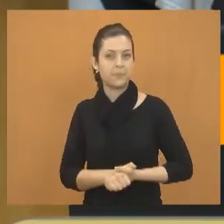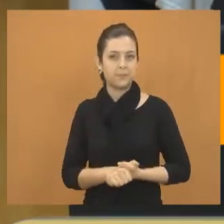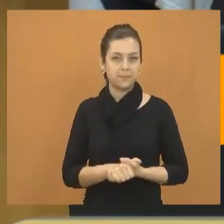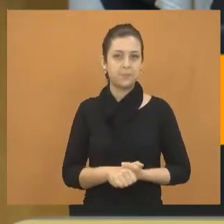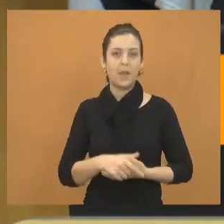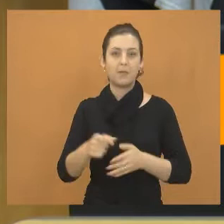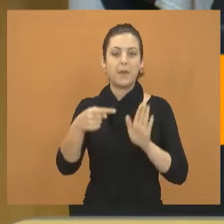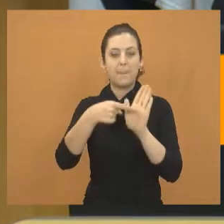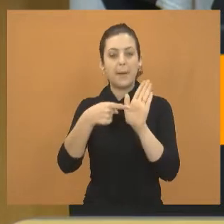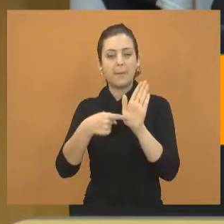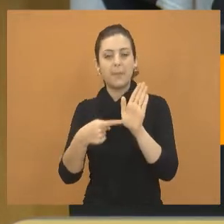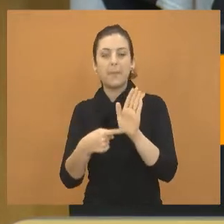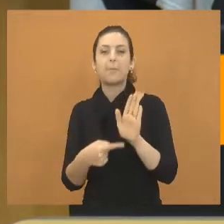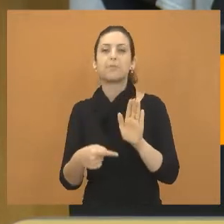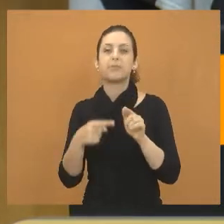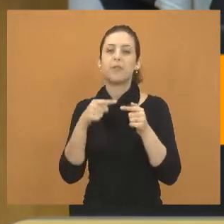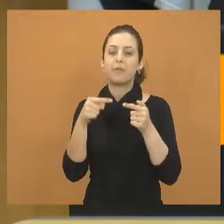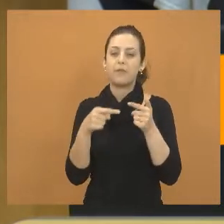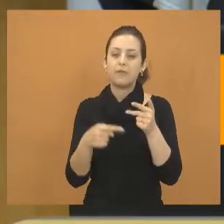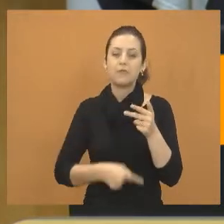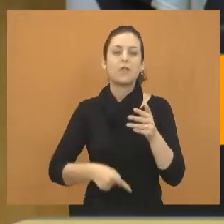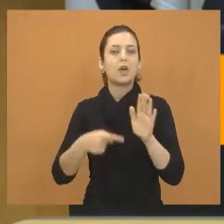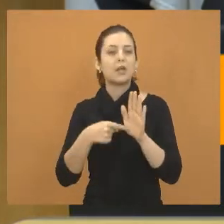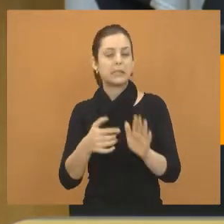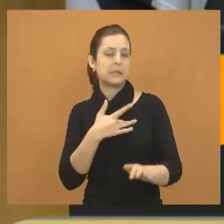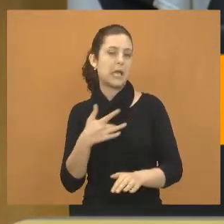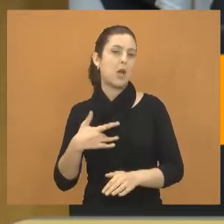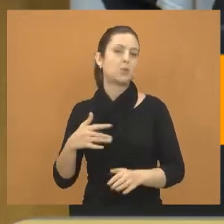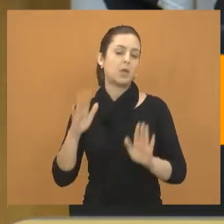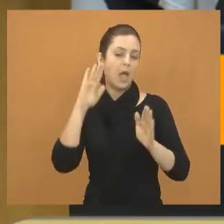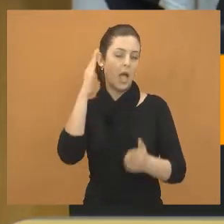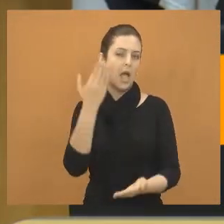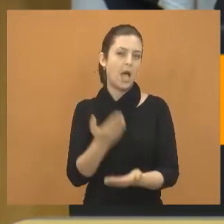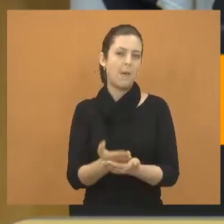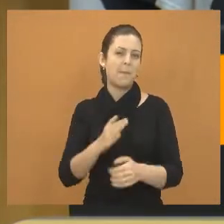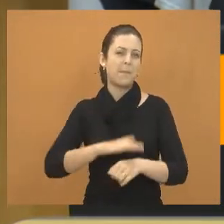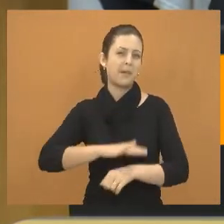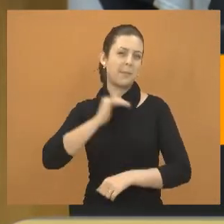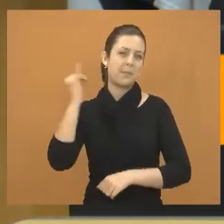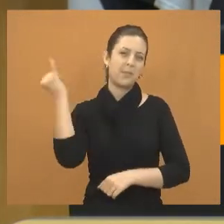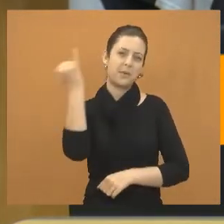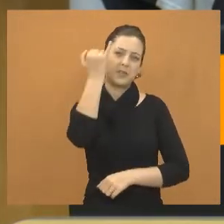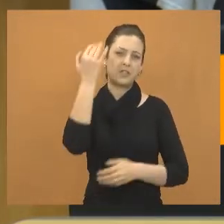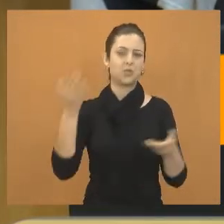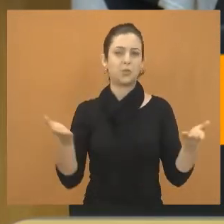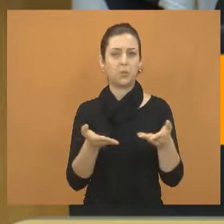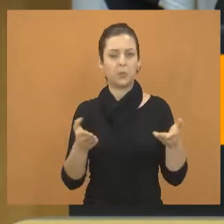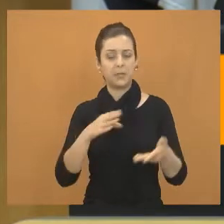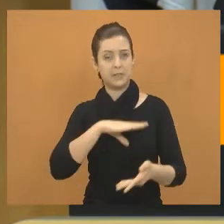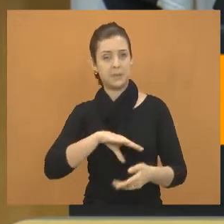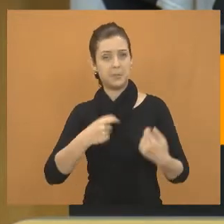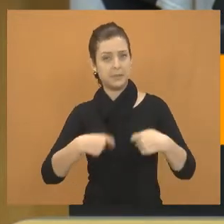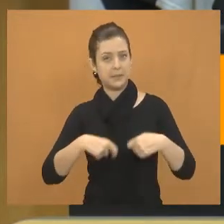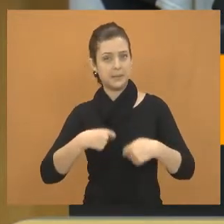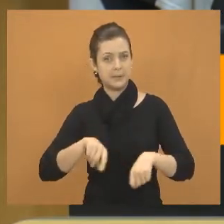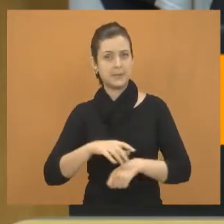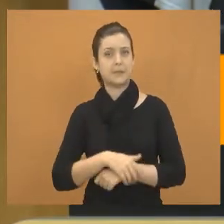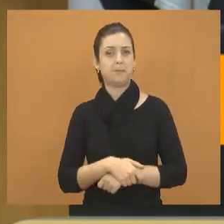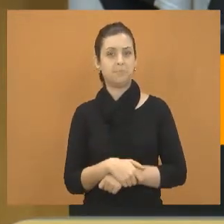aqui esses apontamentos. Eu me foquei só na saúde, porque eu acredito que é o mais importante hoje no nosso município.